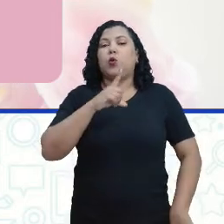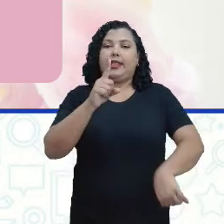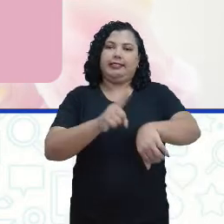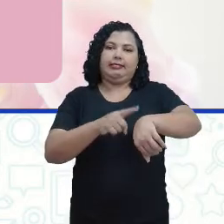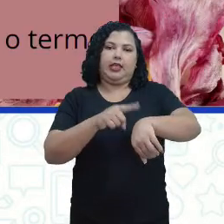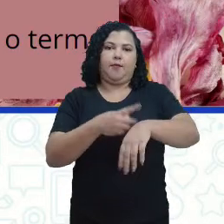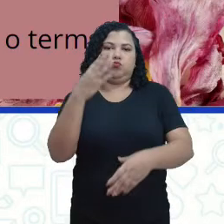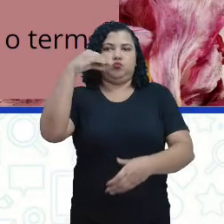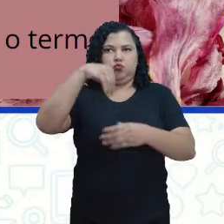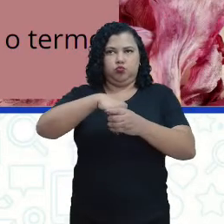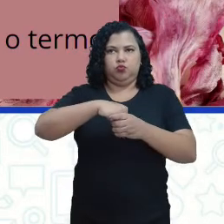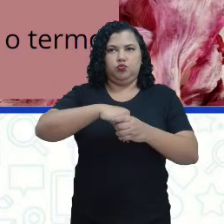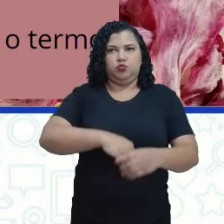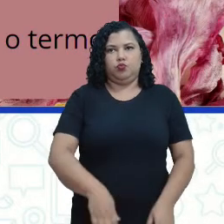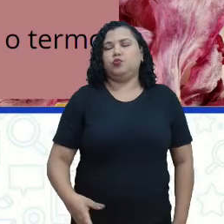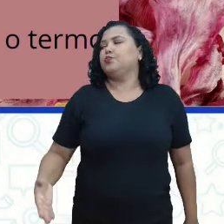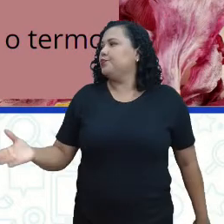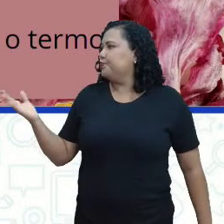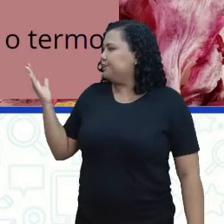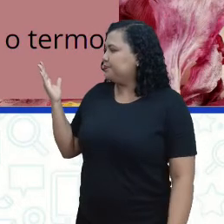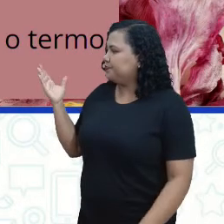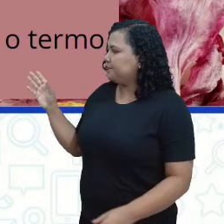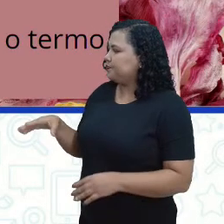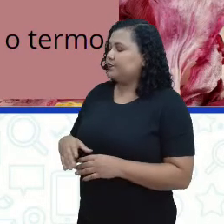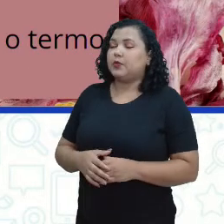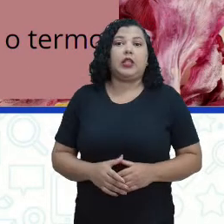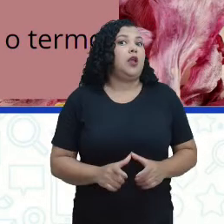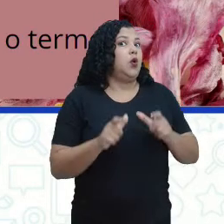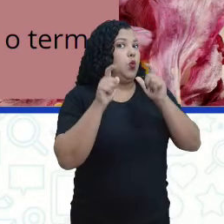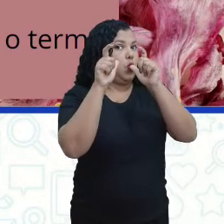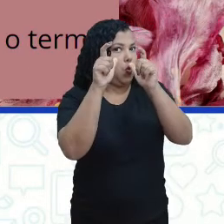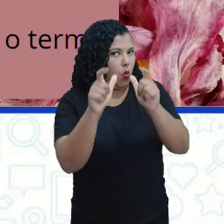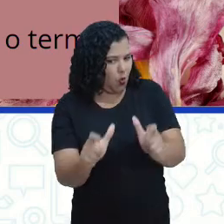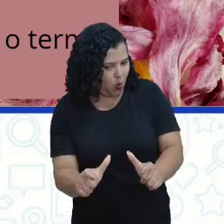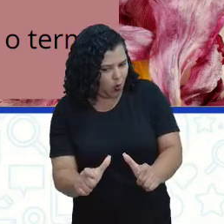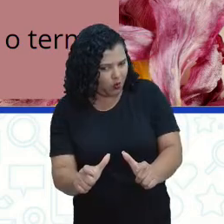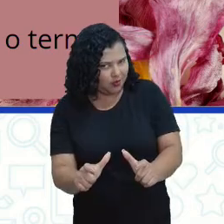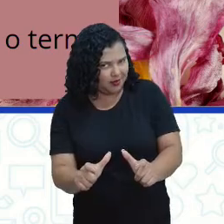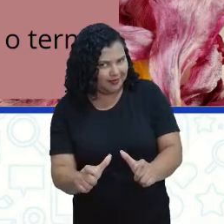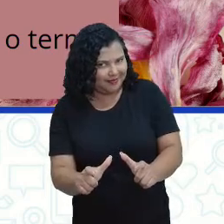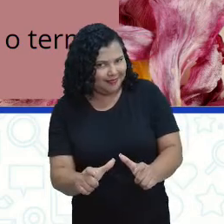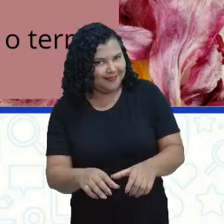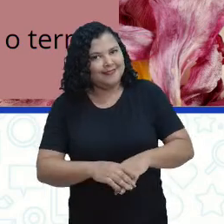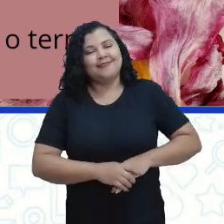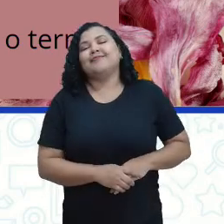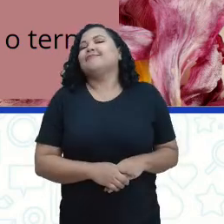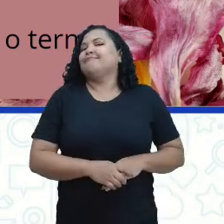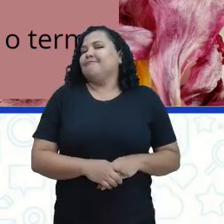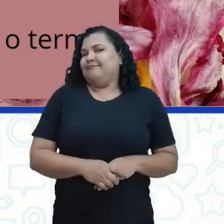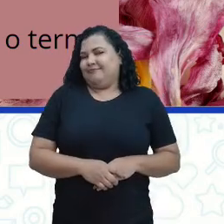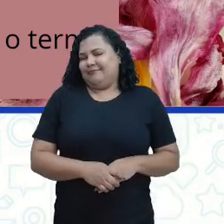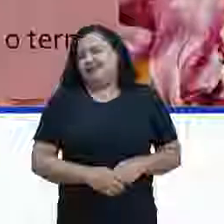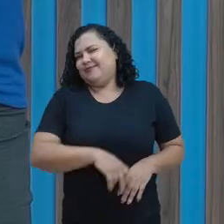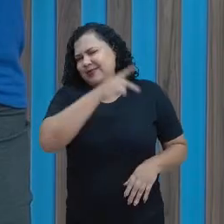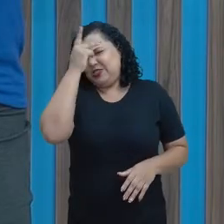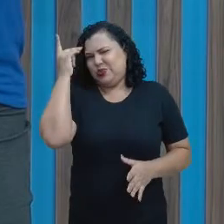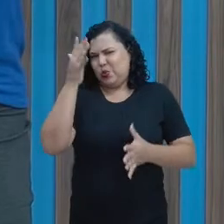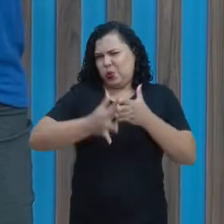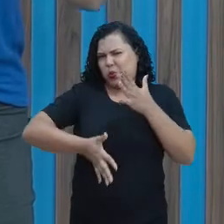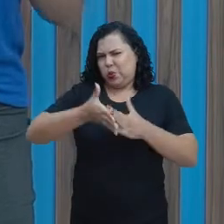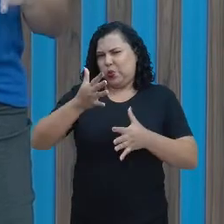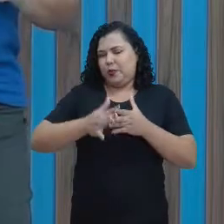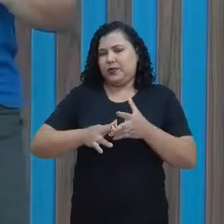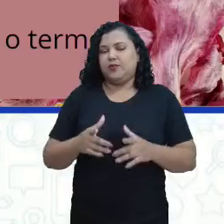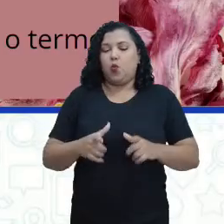tempo. A gente tem o pronome onde, e aí esse aqui é danadinho para todo mundo confundir, né?